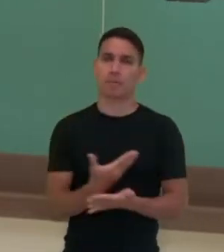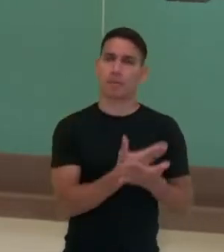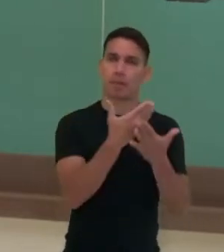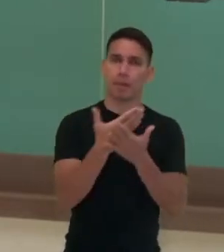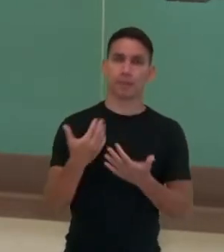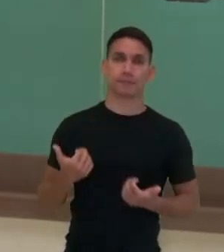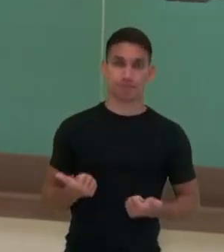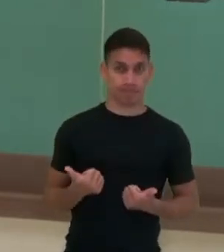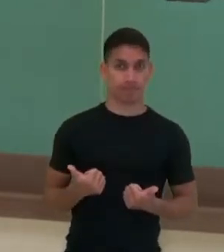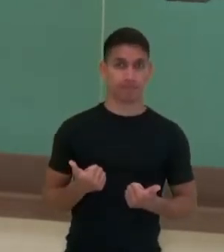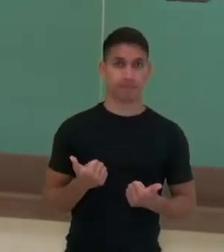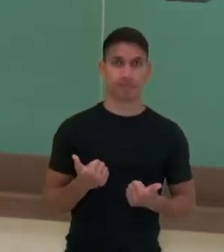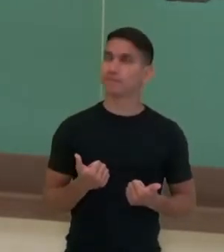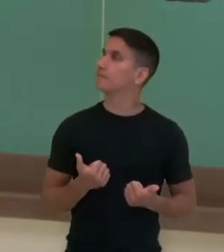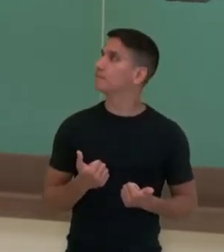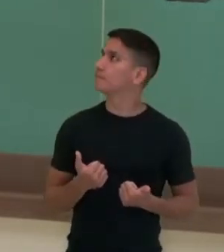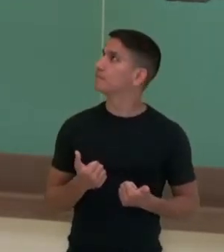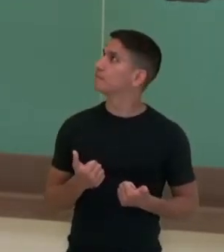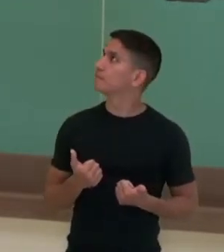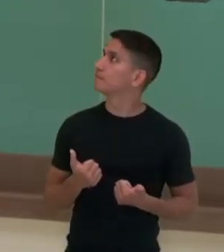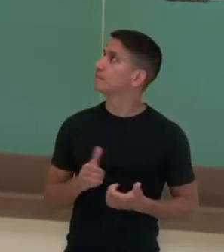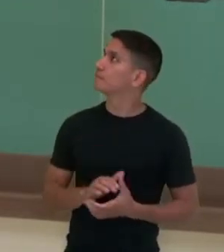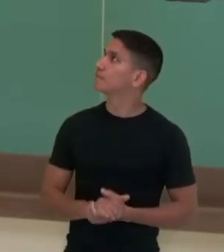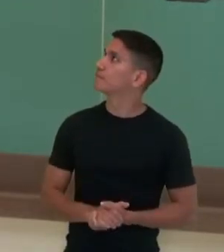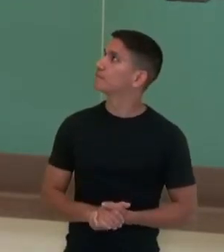informações, beleza? Muito bem.